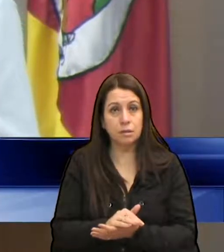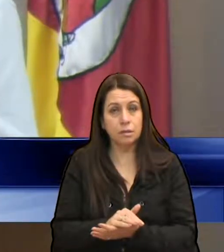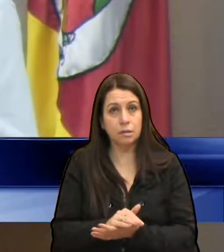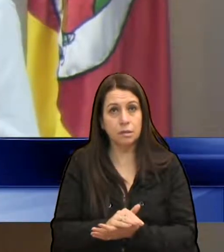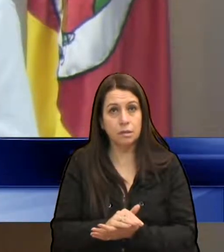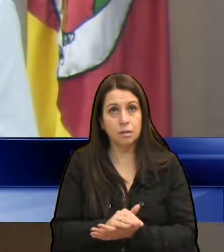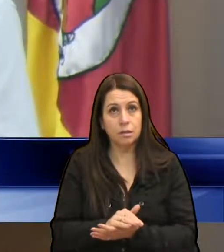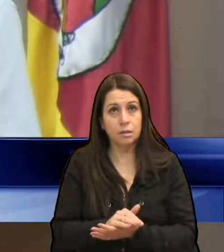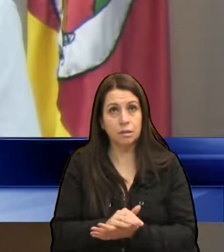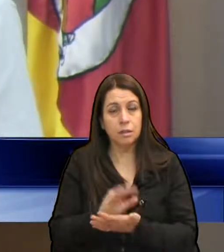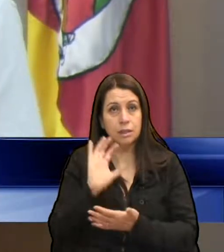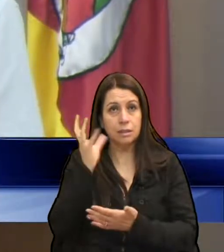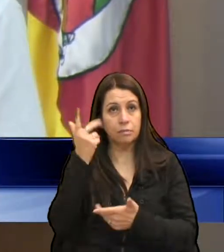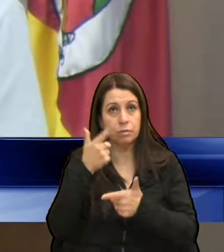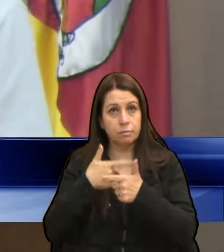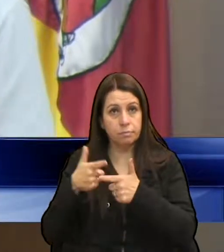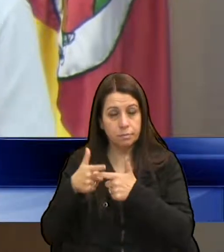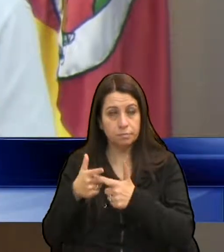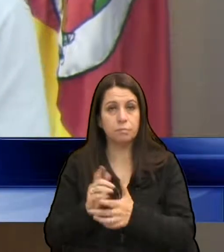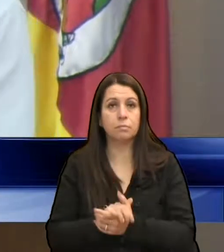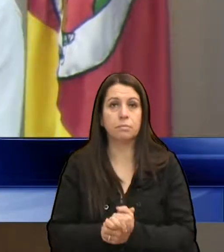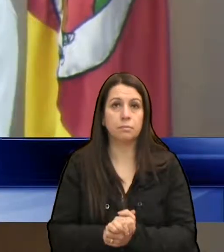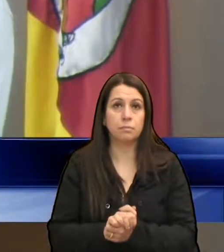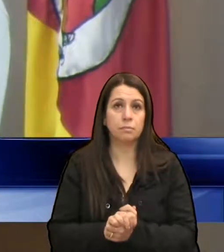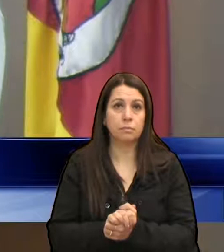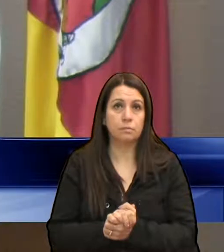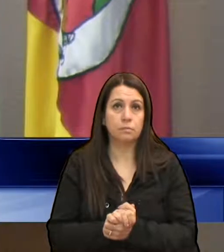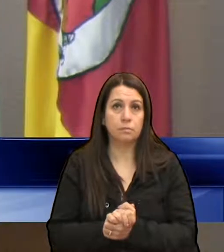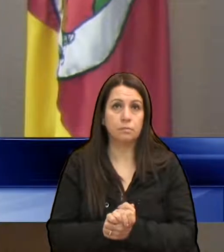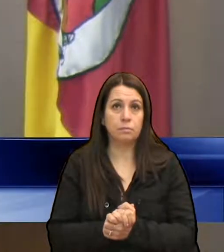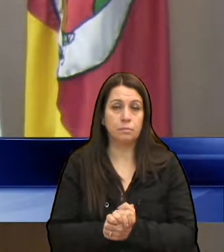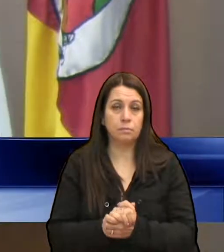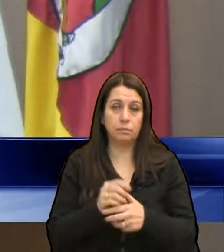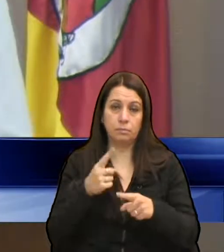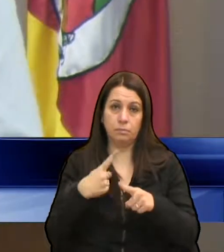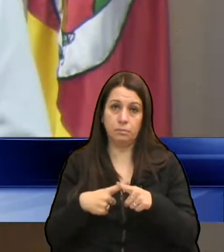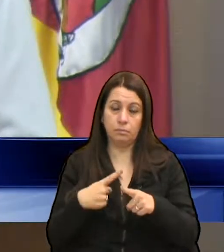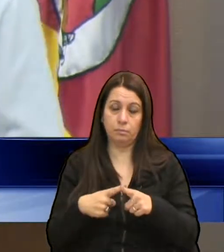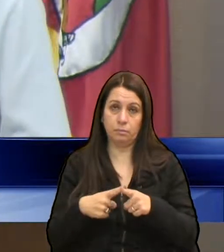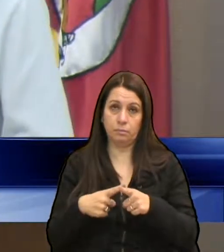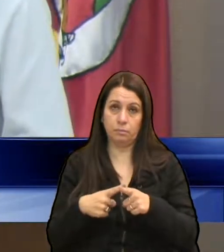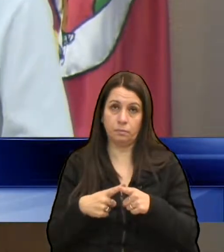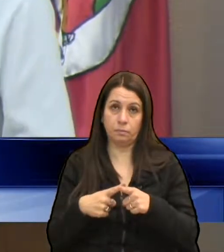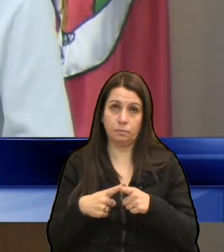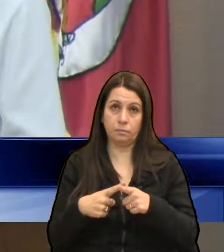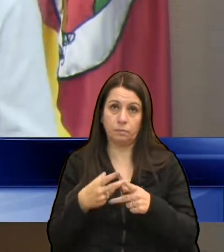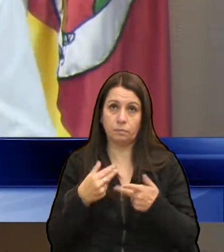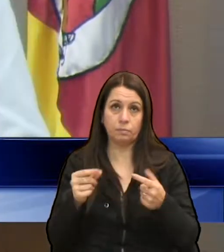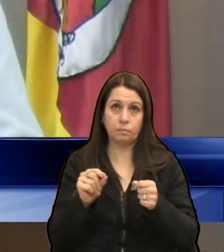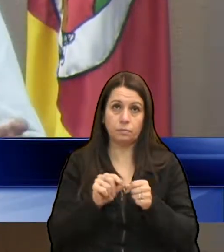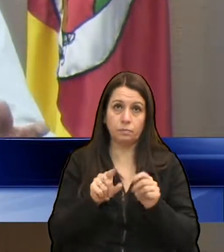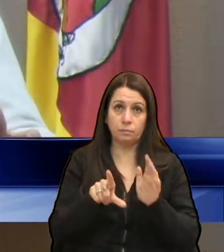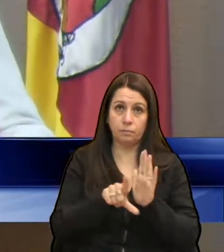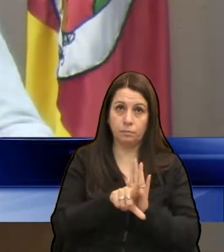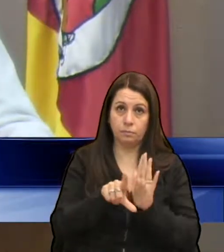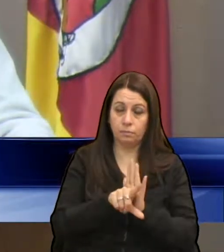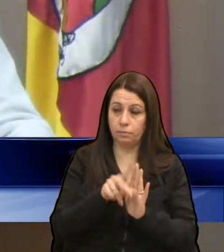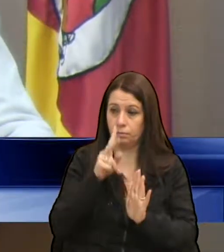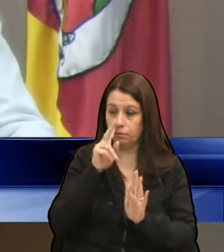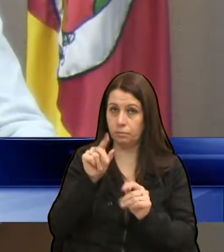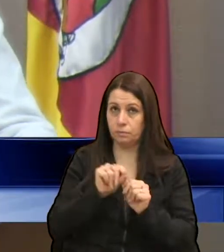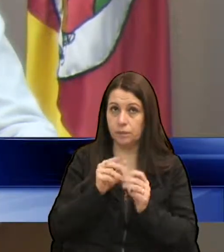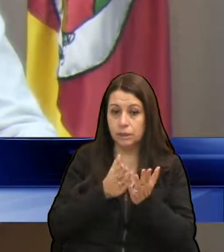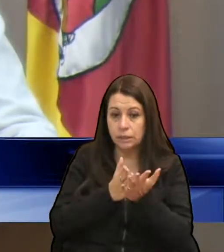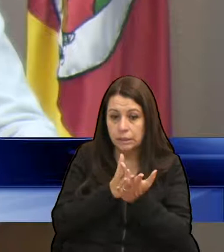usou seu espaço para defender os agricultores muitos trazem novas leis como a que foi vista nós temos que